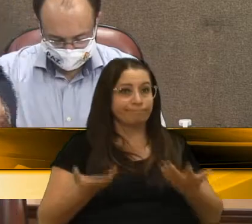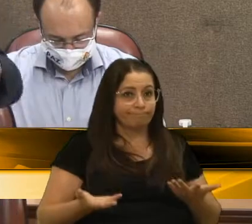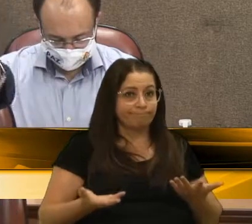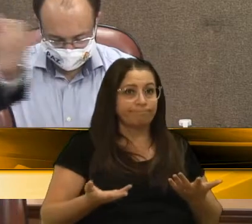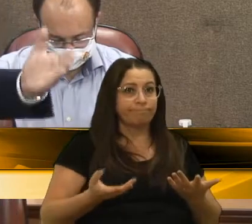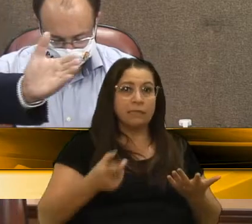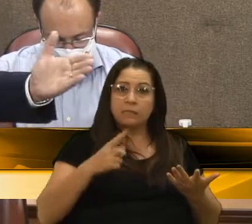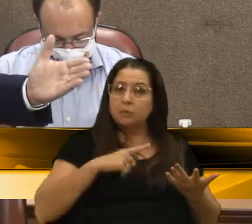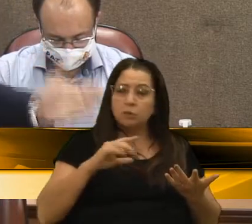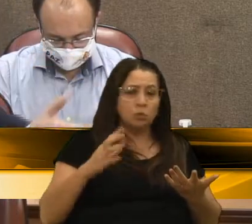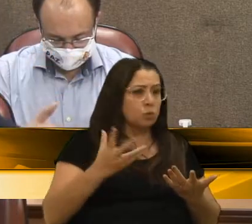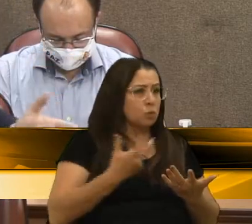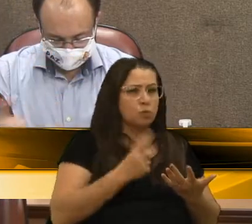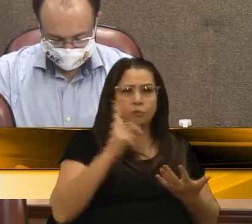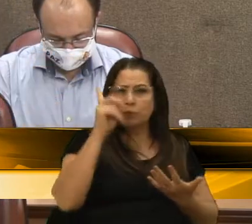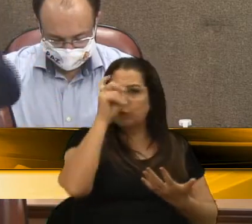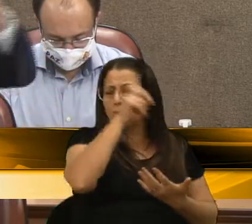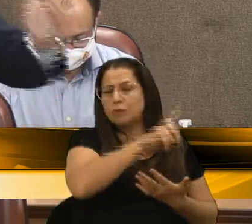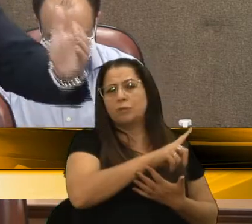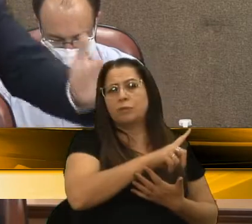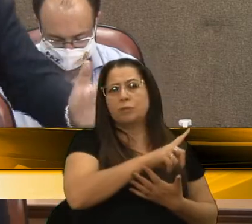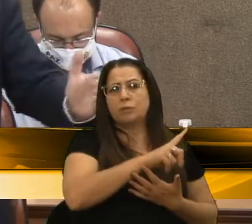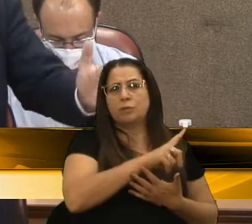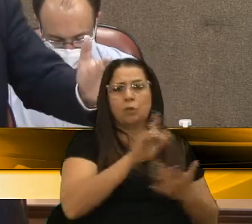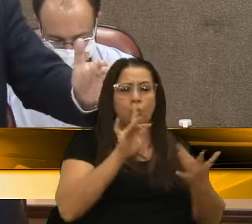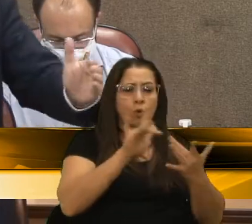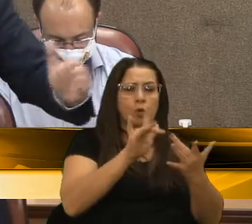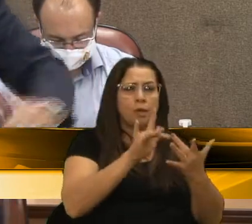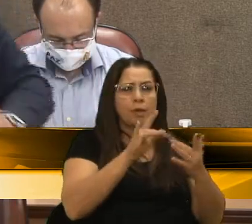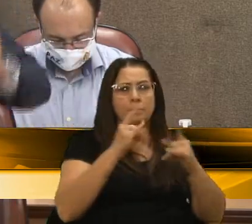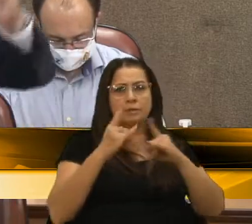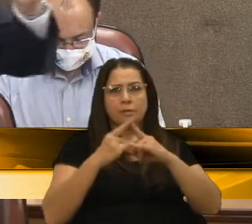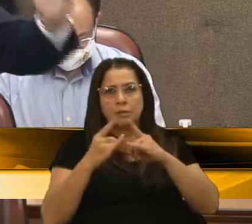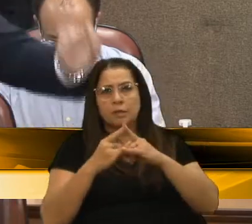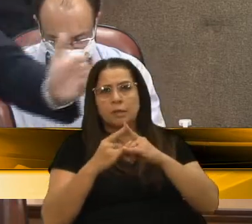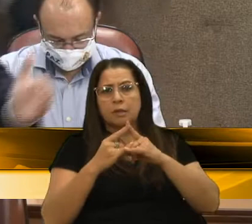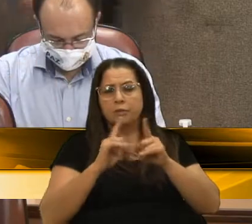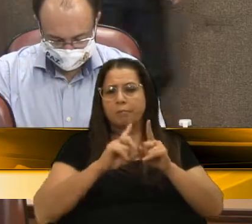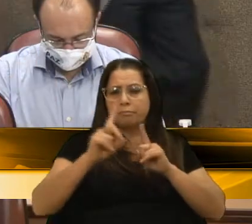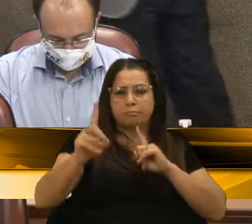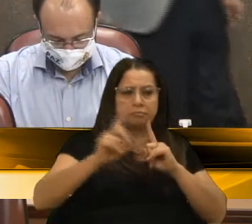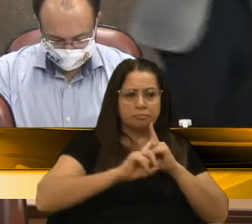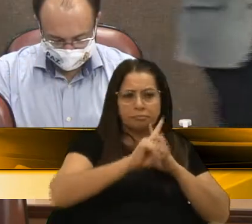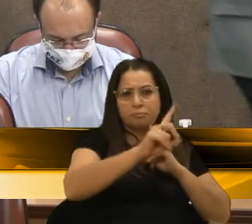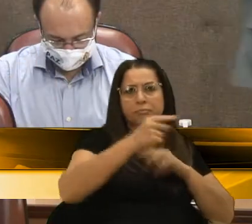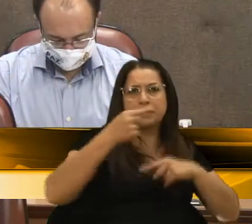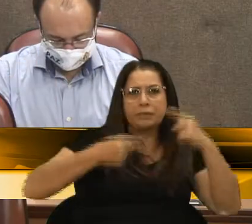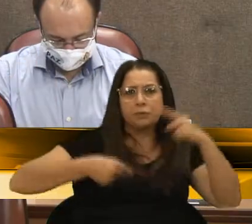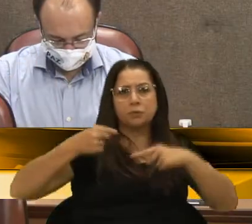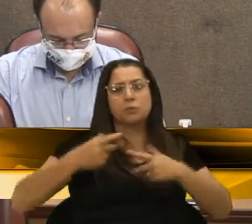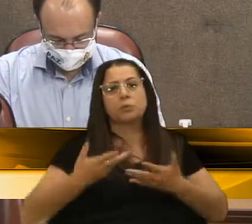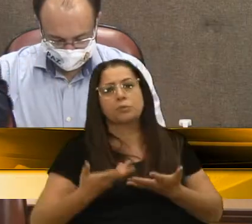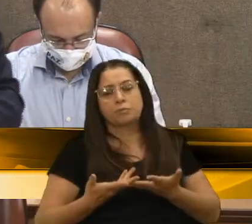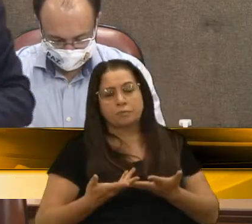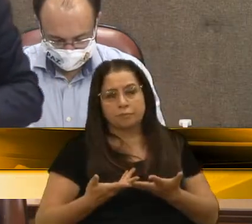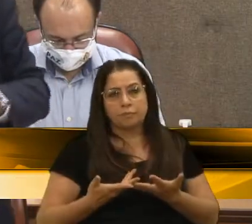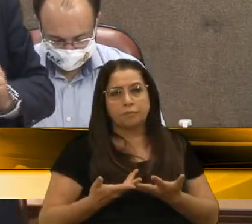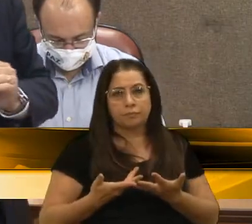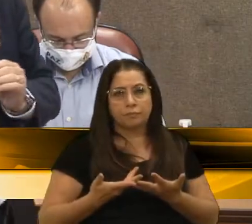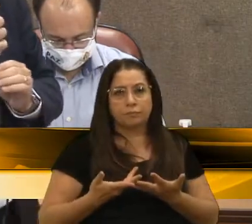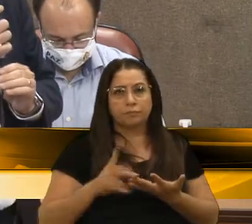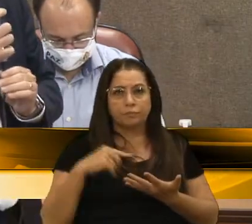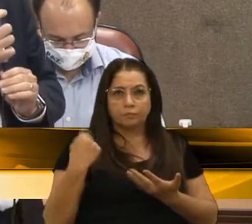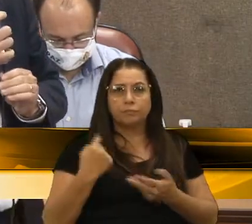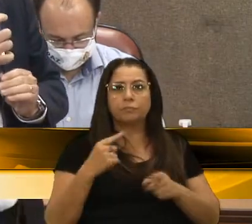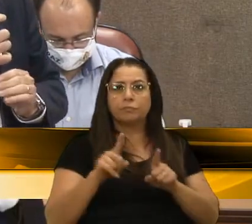onde tudo ficou mais difícil, o contato com as entidades, os deslocamentos, as discussões. E nós